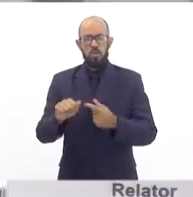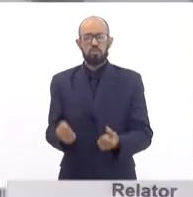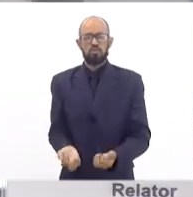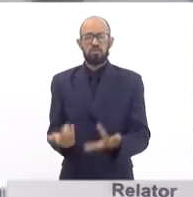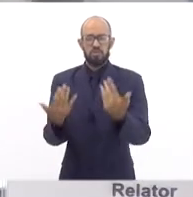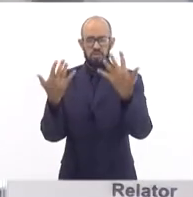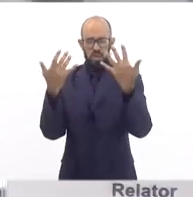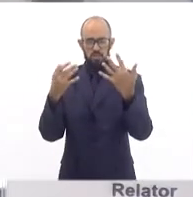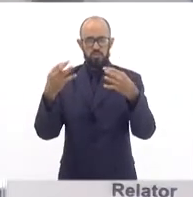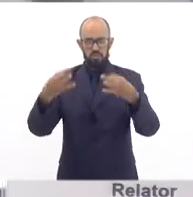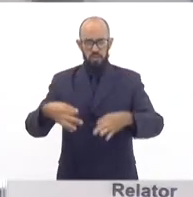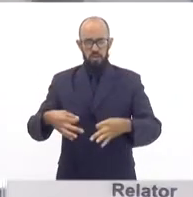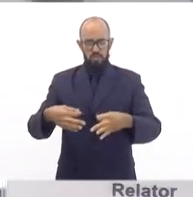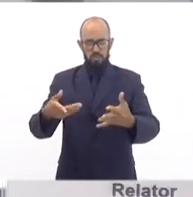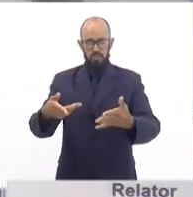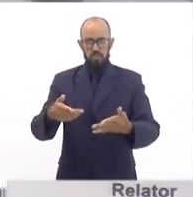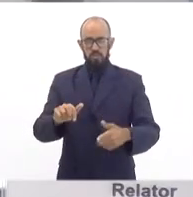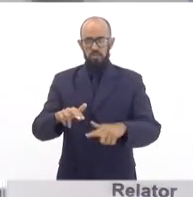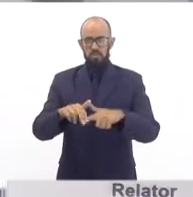Ok?